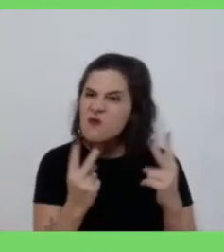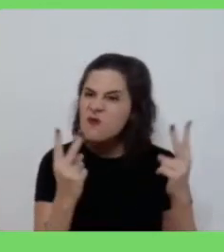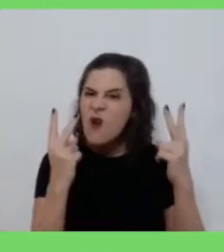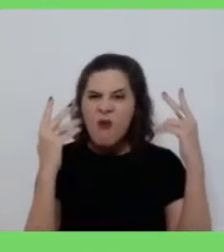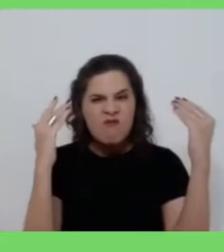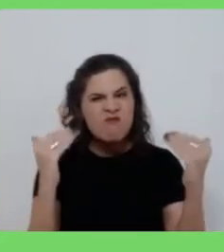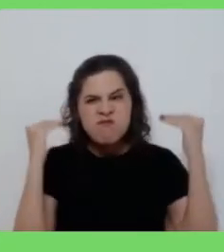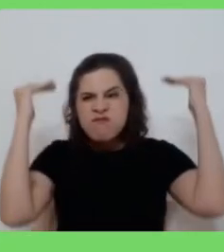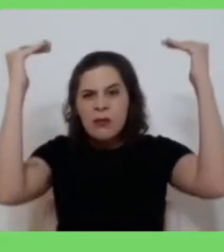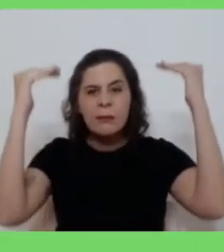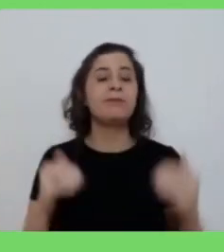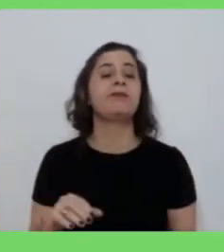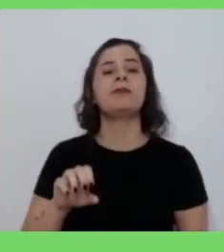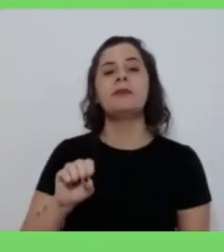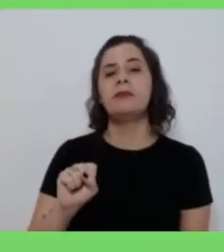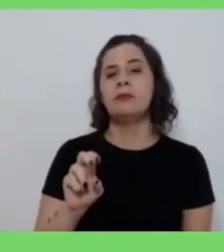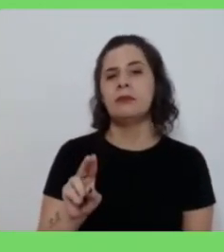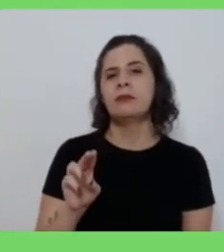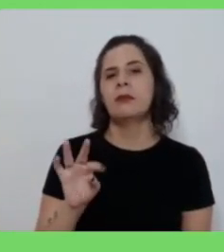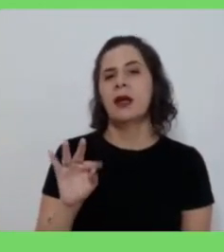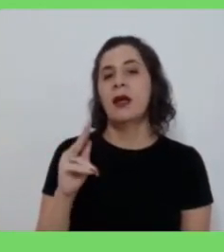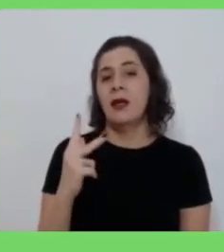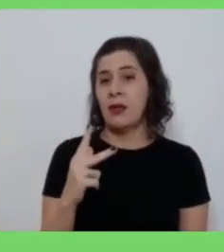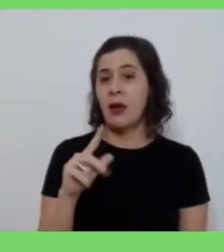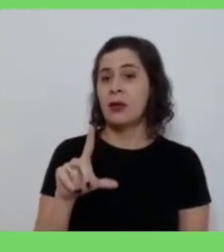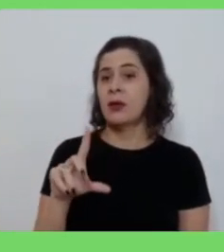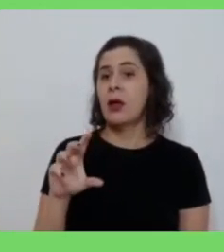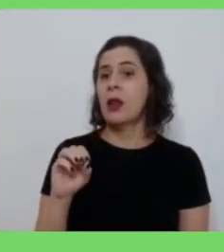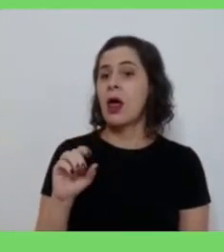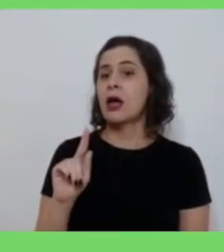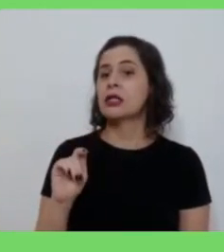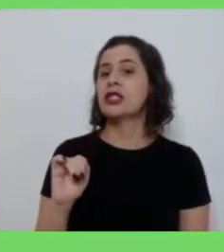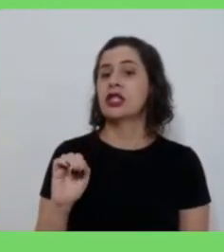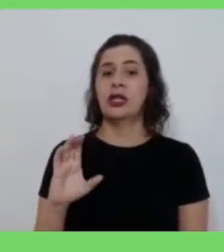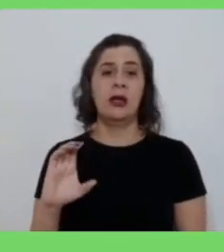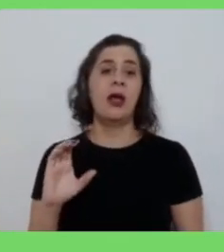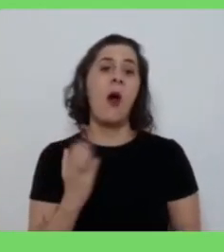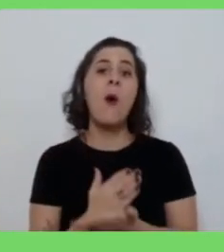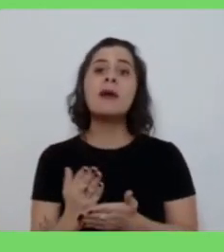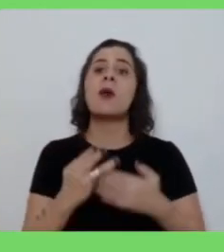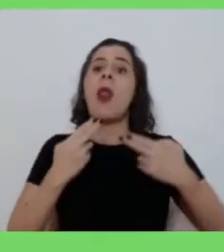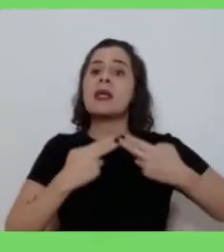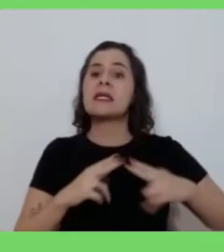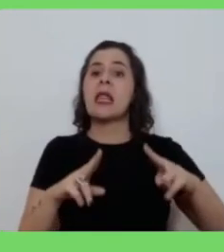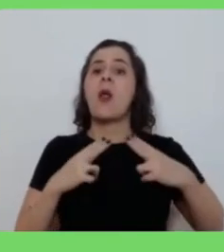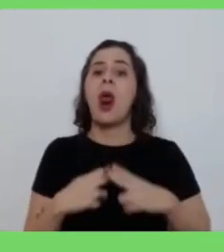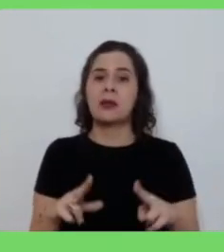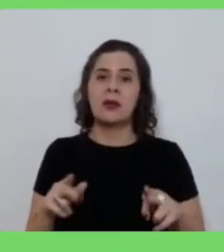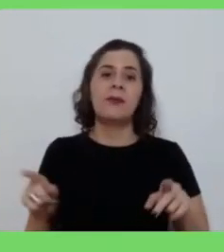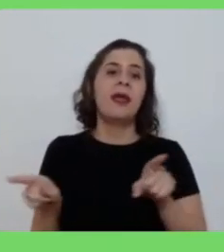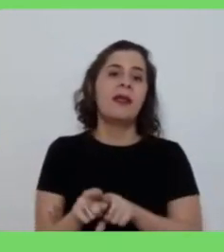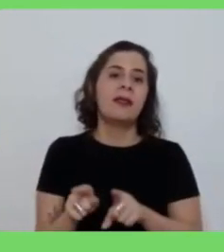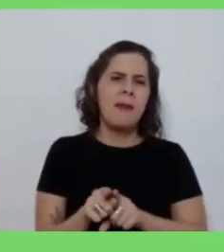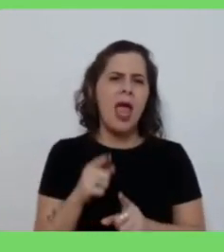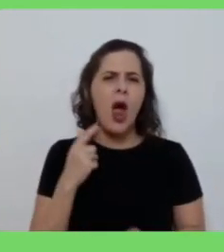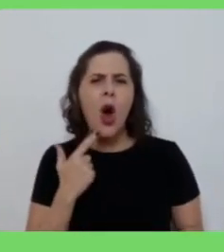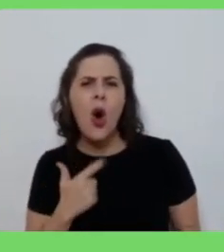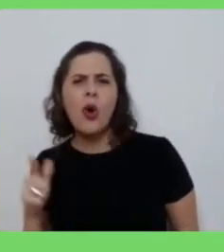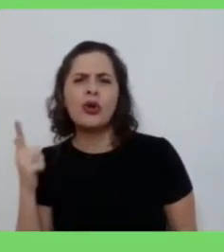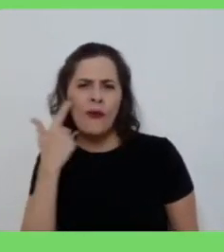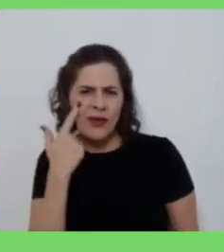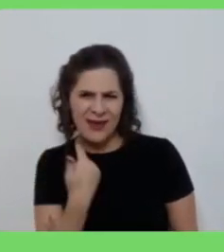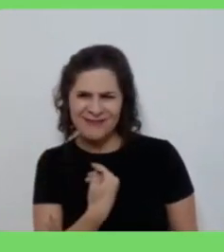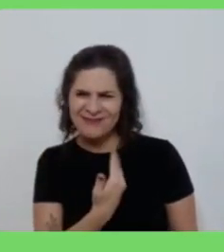a self Logic continuou lançando títulos que foram importantes teve a distribuição da infogames Ali que você vê na